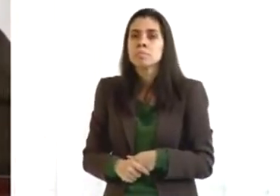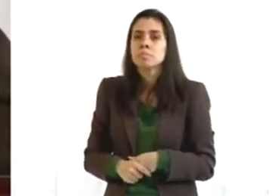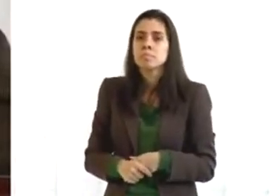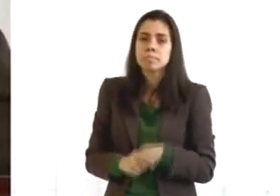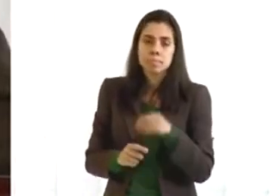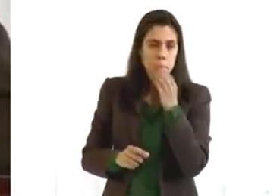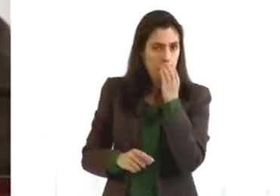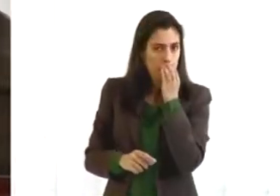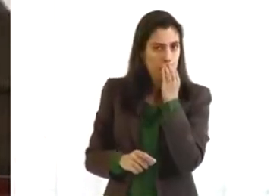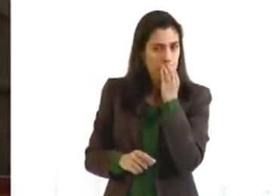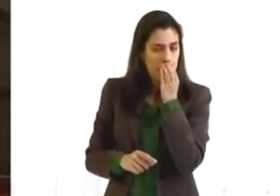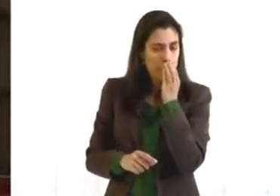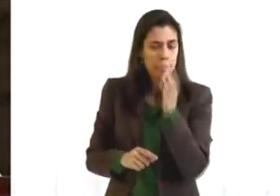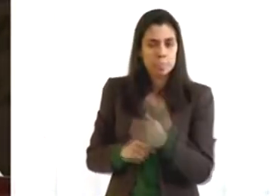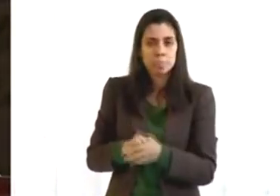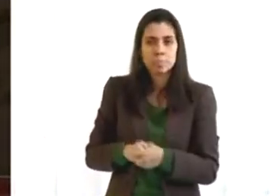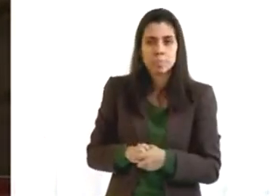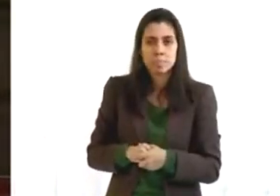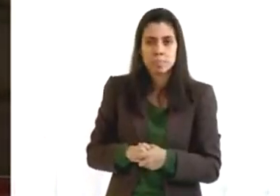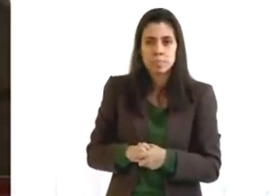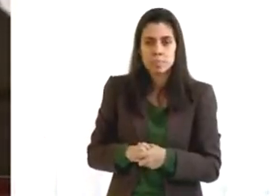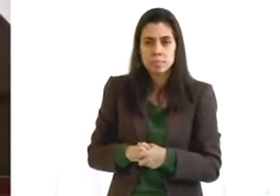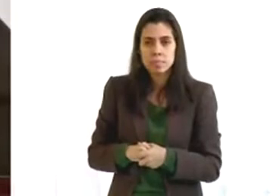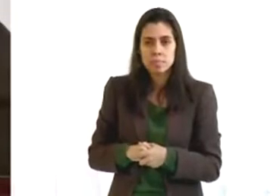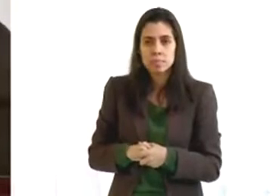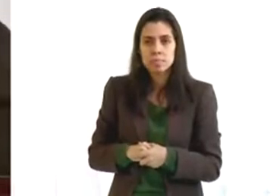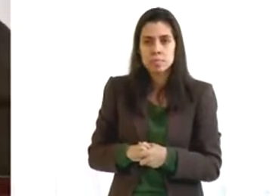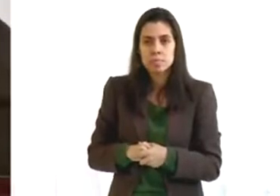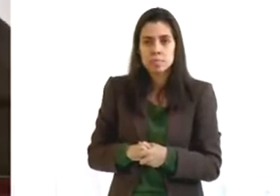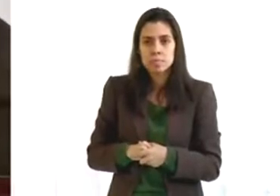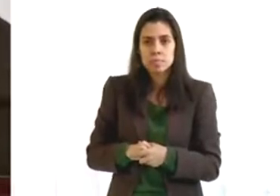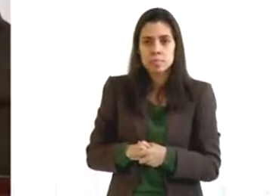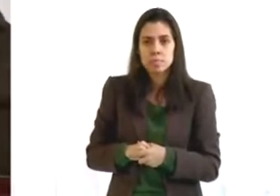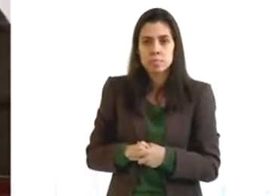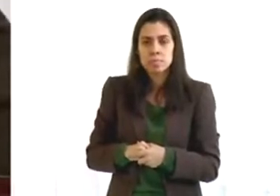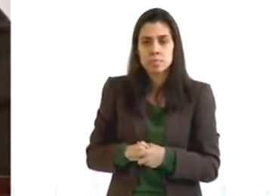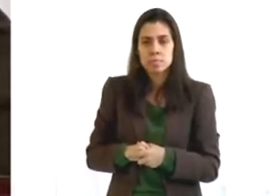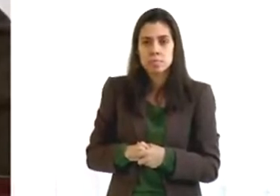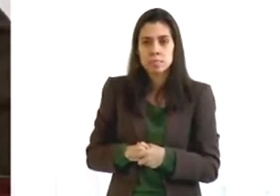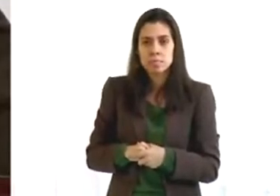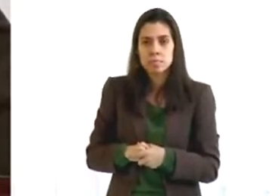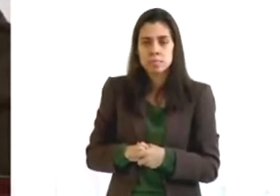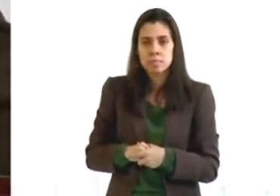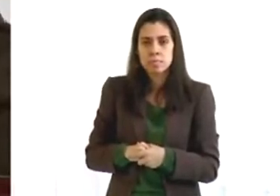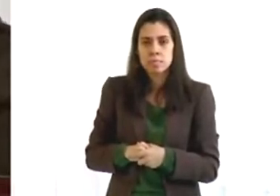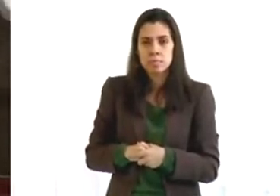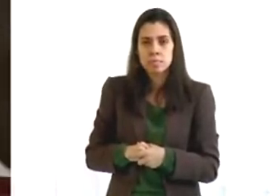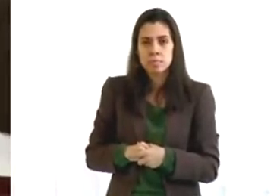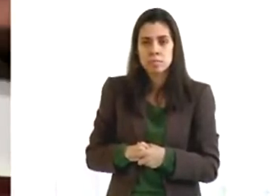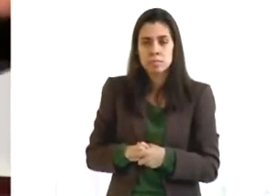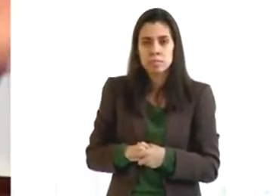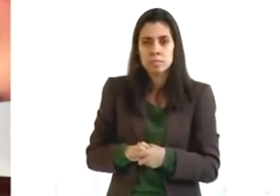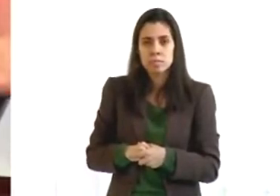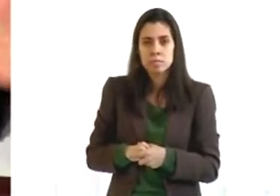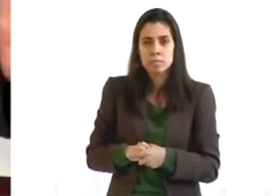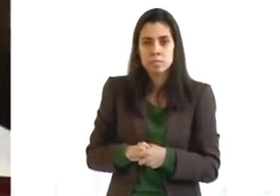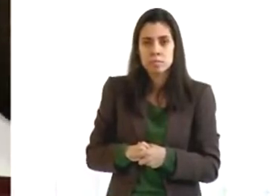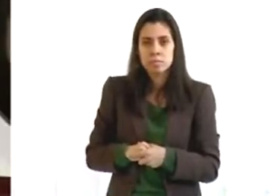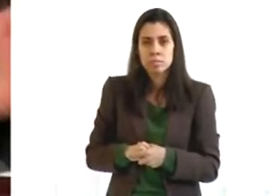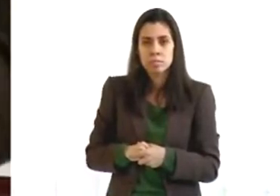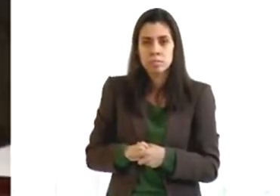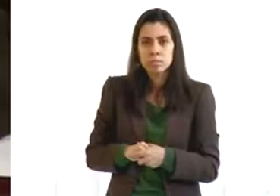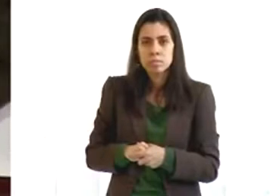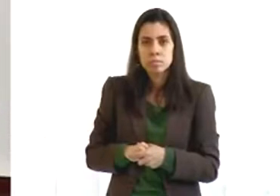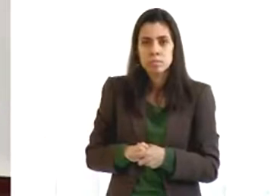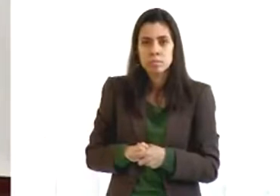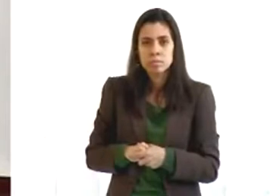não perdermos nenhuma oportunidade que Deus nos der. Esse texto não fala de batismo, a ênfase principal dele aqui não é